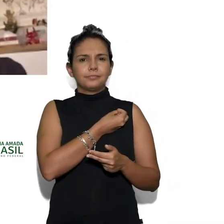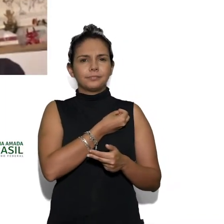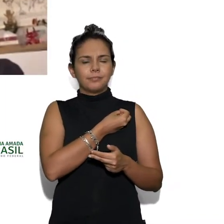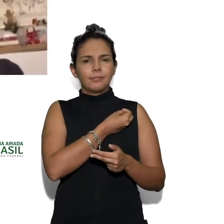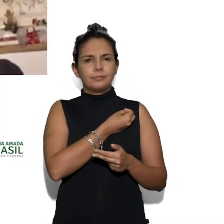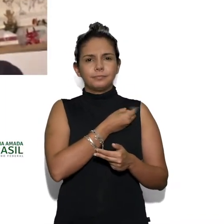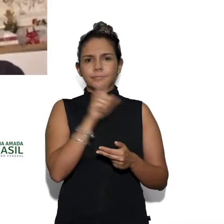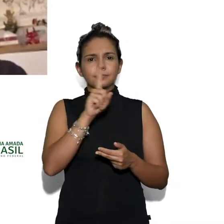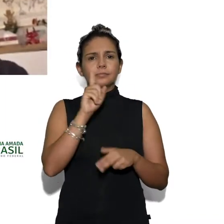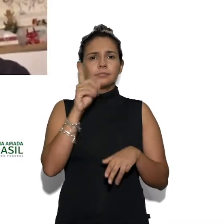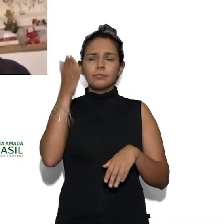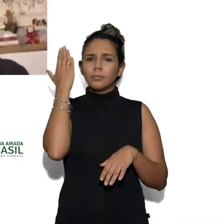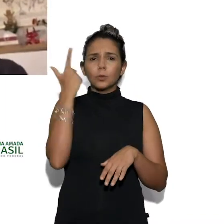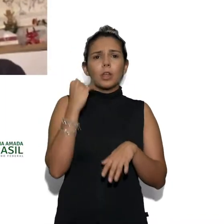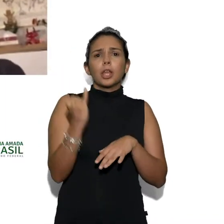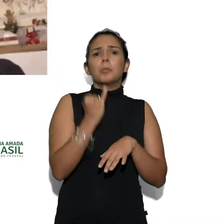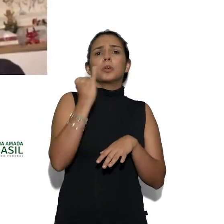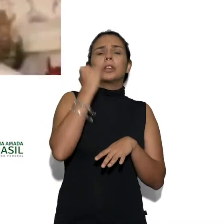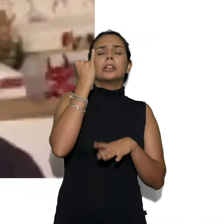tão importante